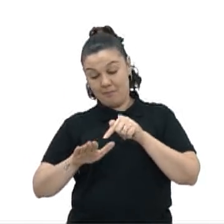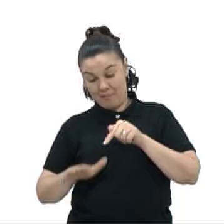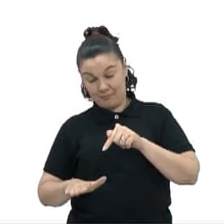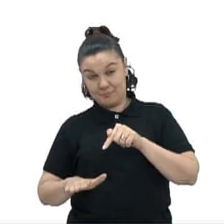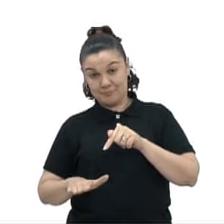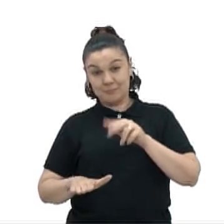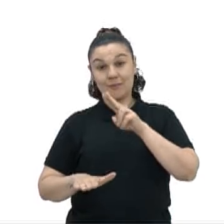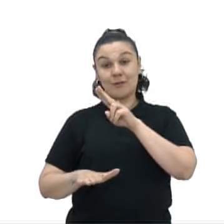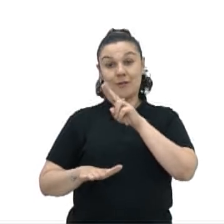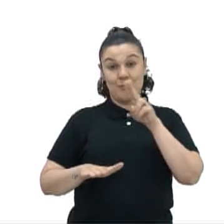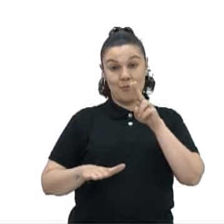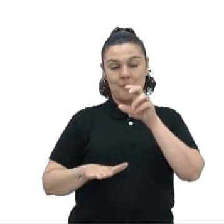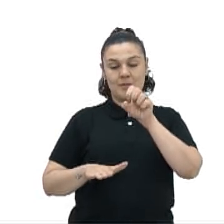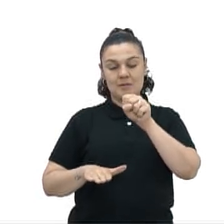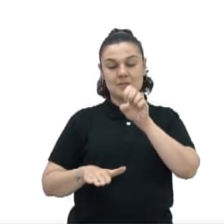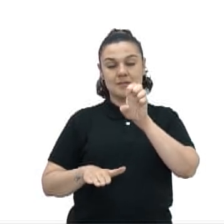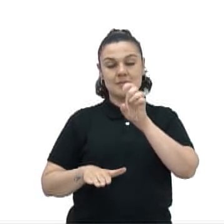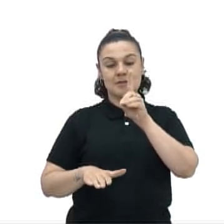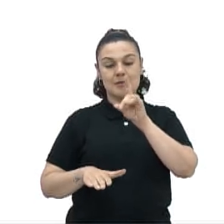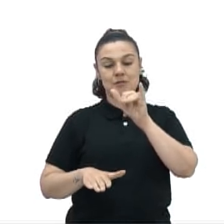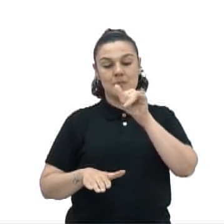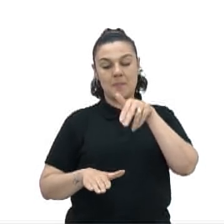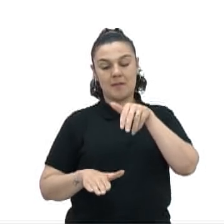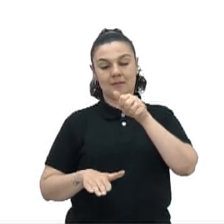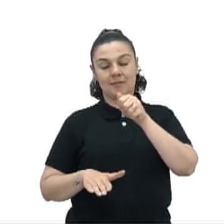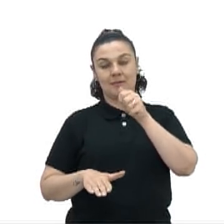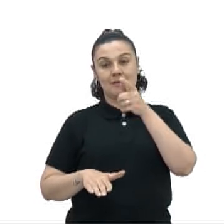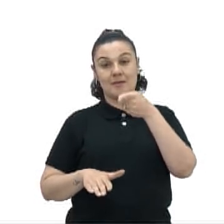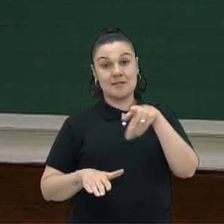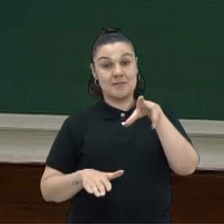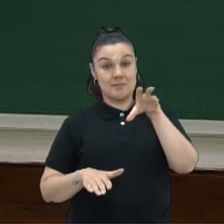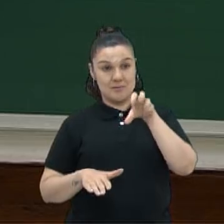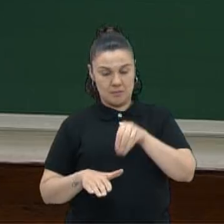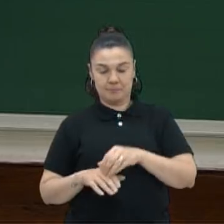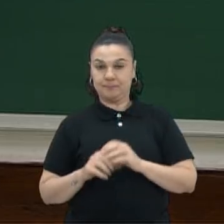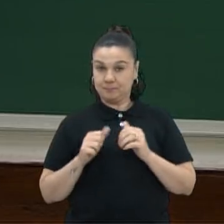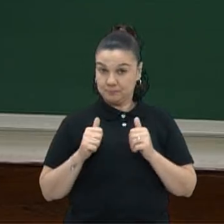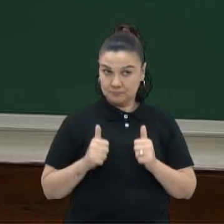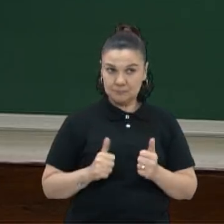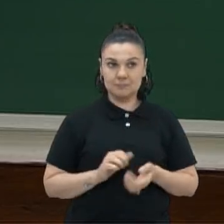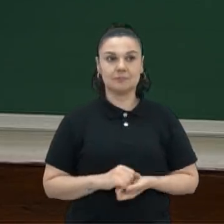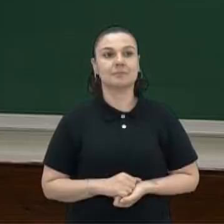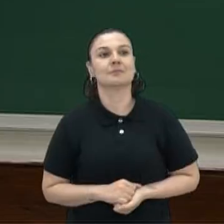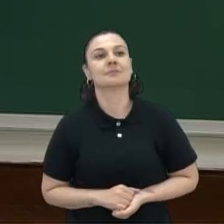baixo, onde esse material vai ser sedimentado.